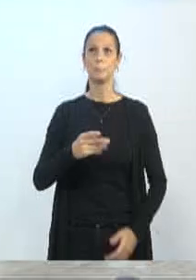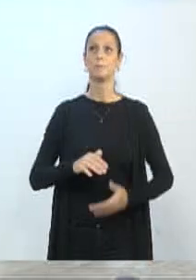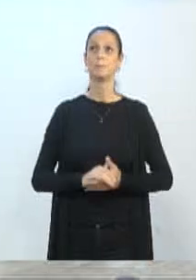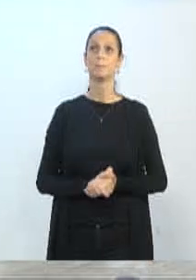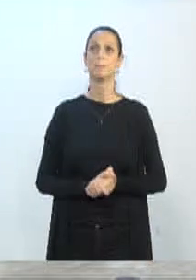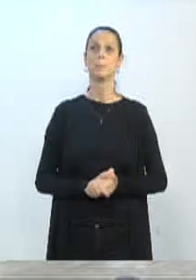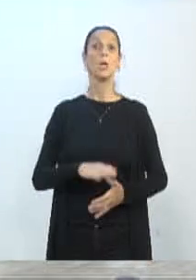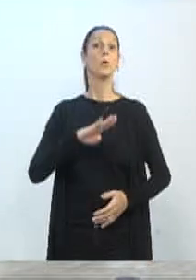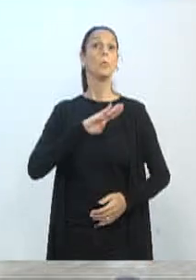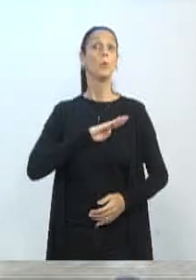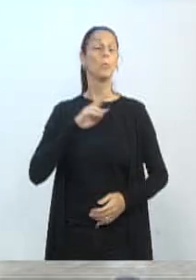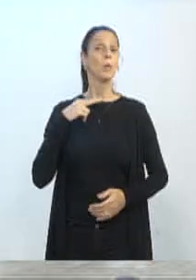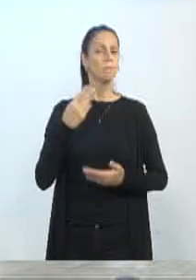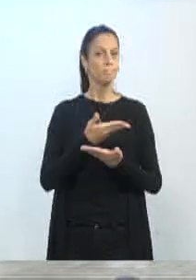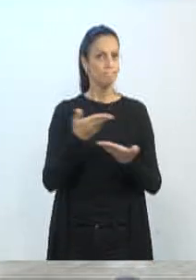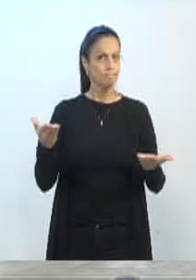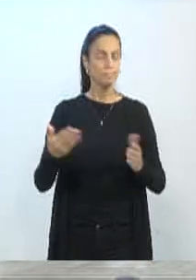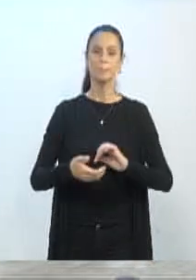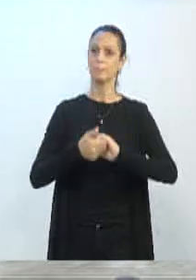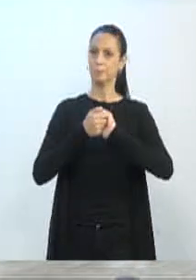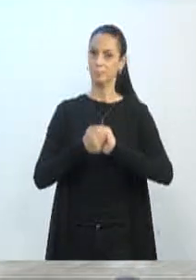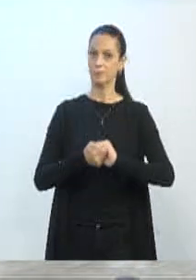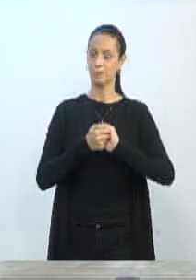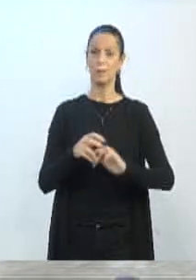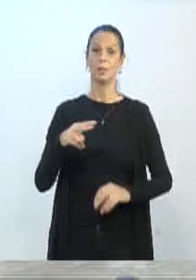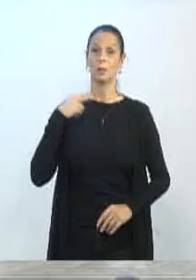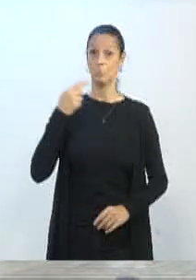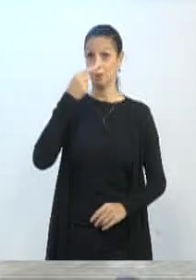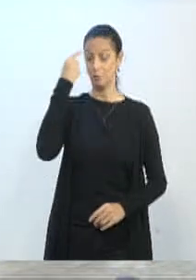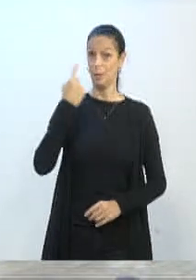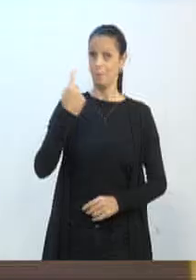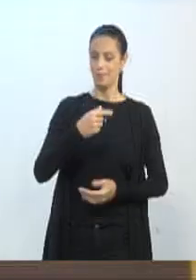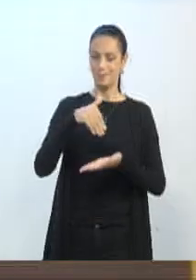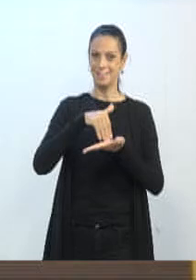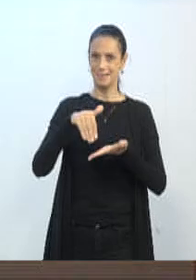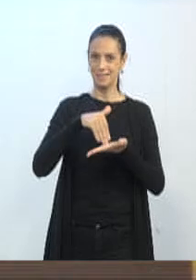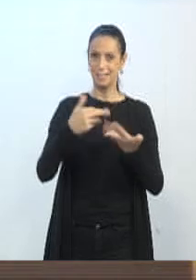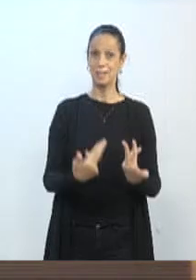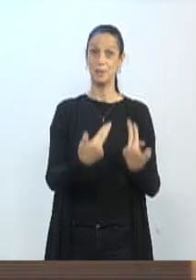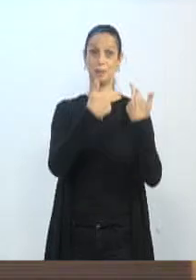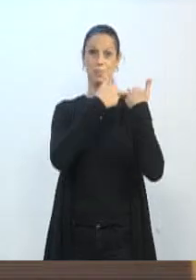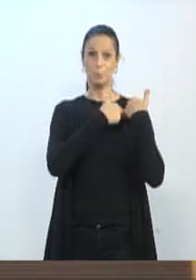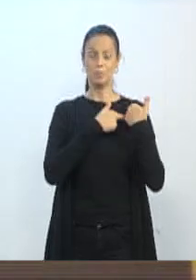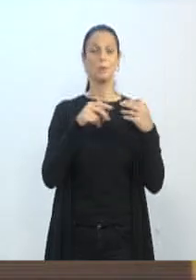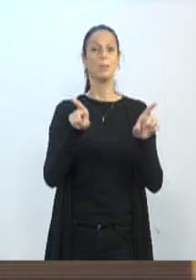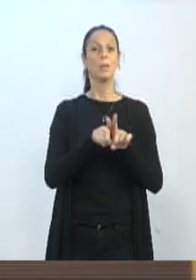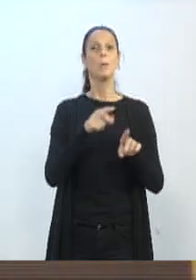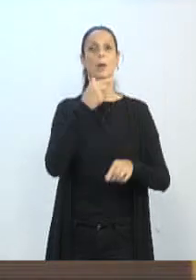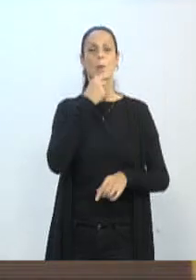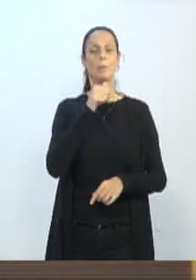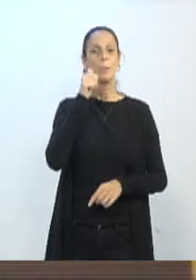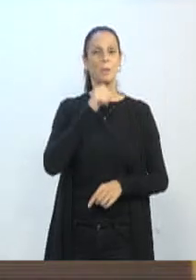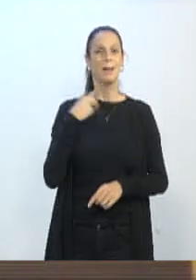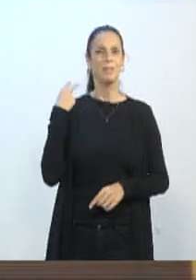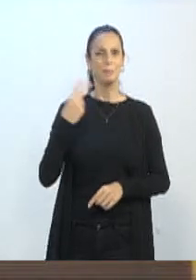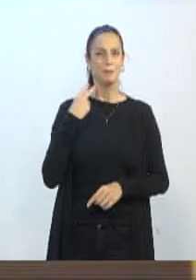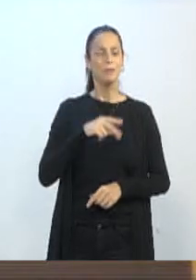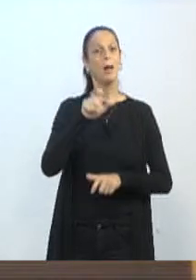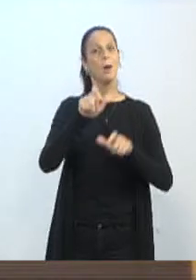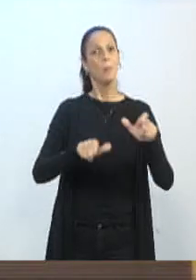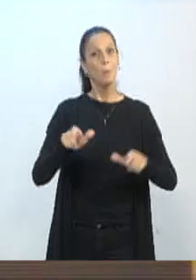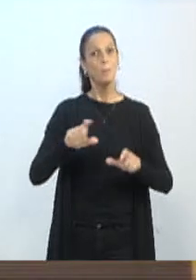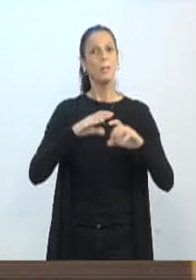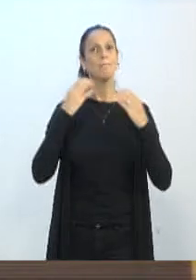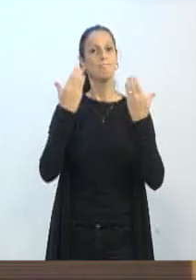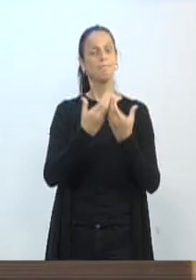colegas e vereadores cumprimenta a velha do ito que é a primeira e secretário conduzindo os trabalhos e vereadoras comunidade que nos acompanha através